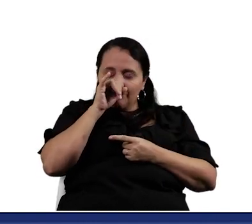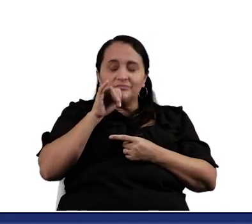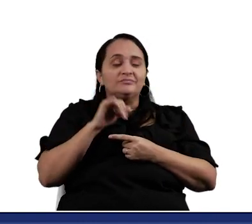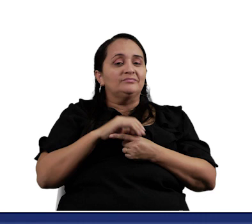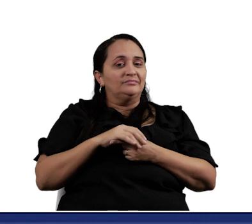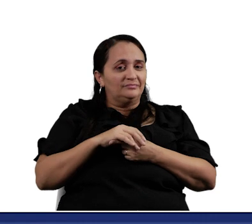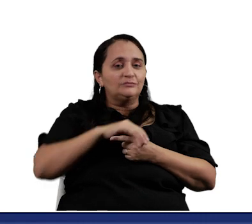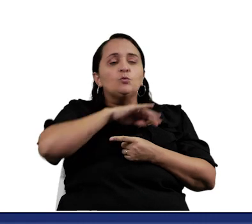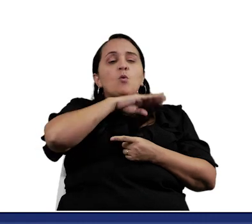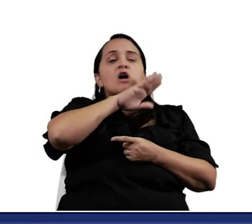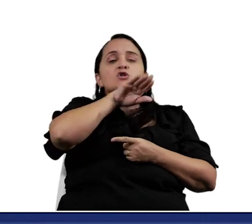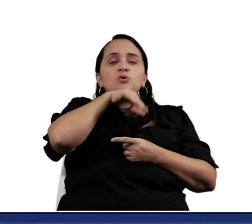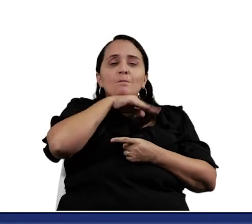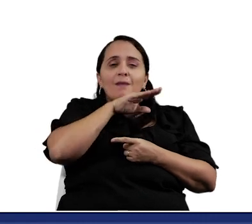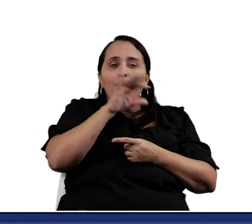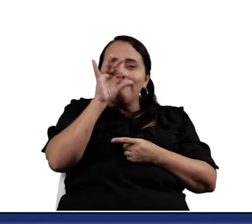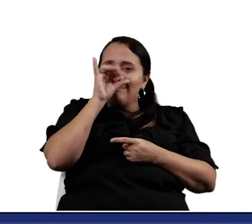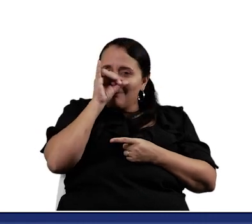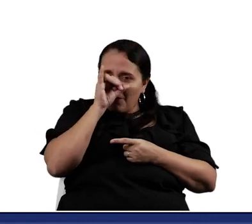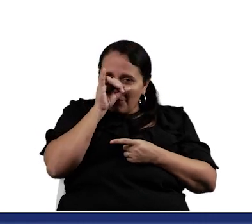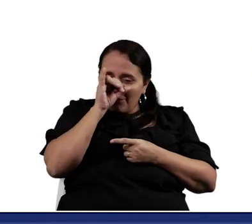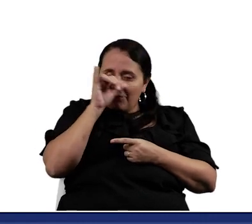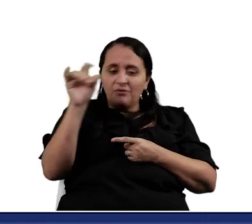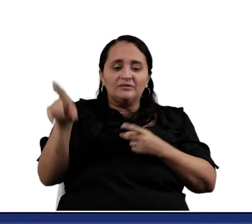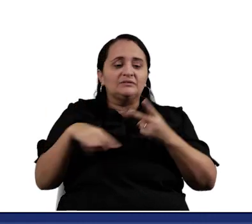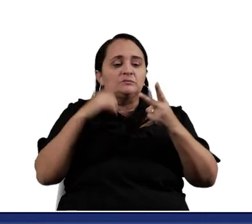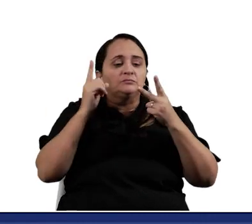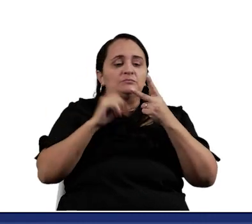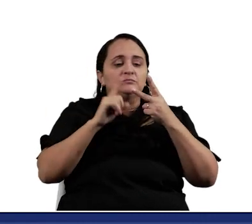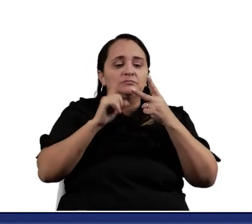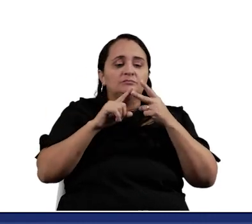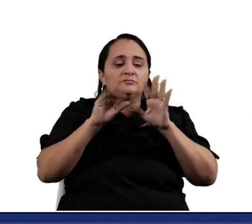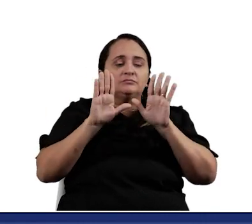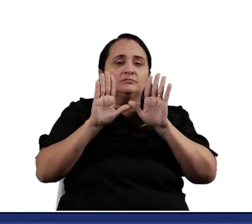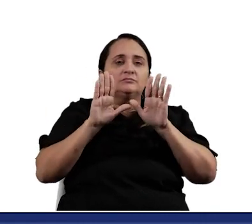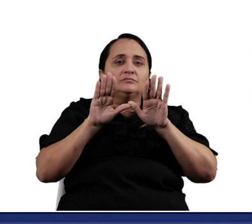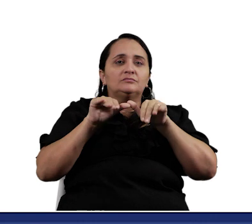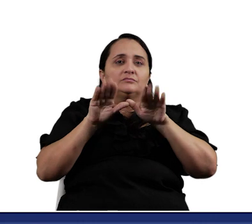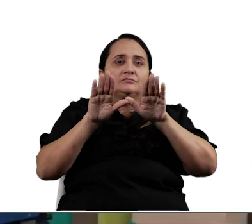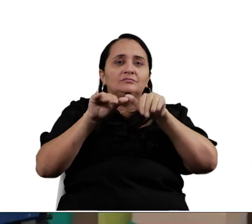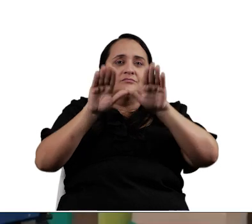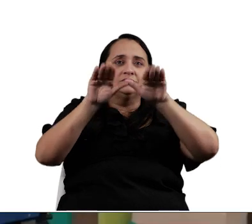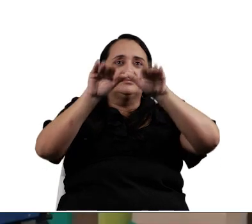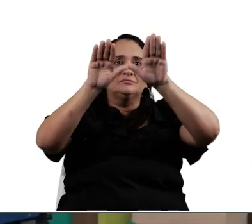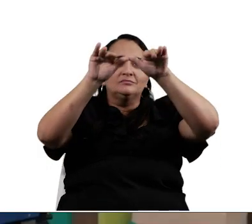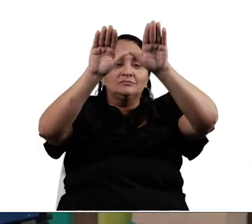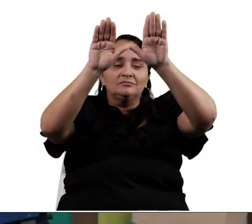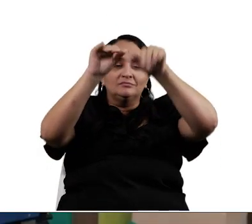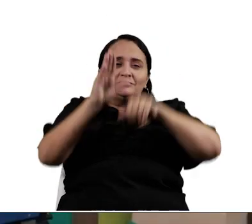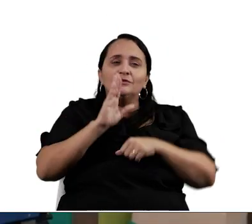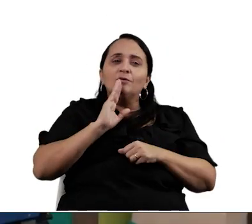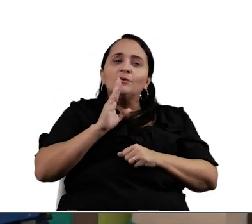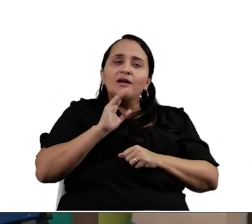porquinho, isso mesmo, o porco. E esse aqui é um pássaro, né? Olha, que pássaro é esse, gente? Vocês